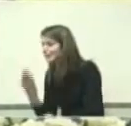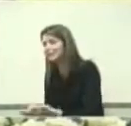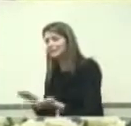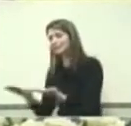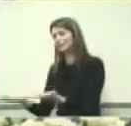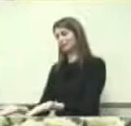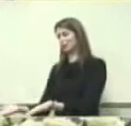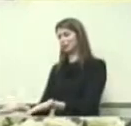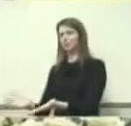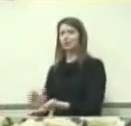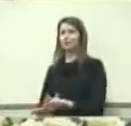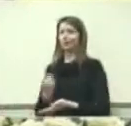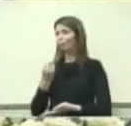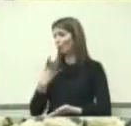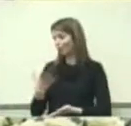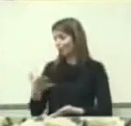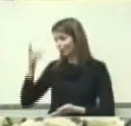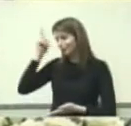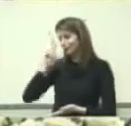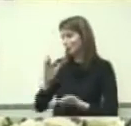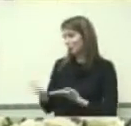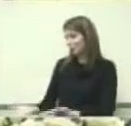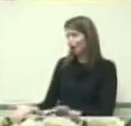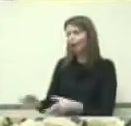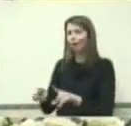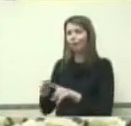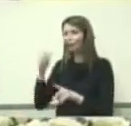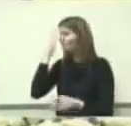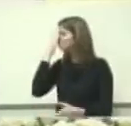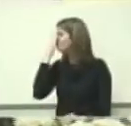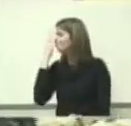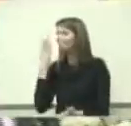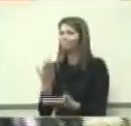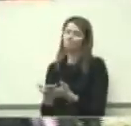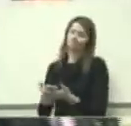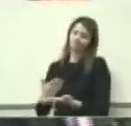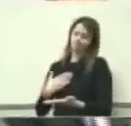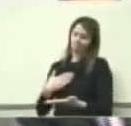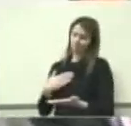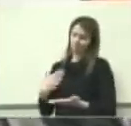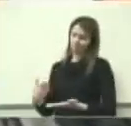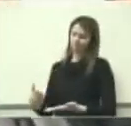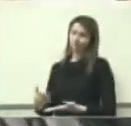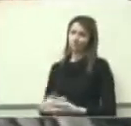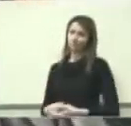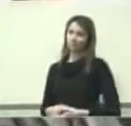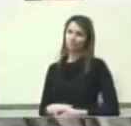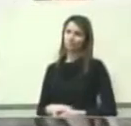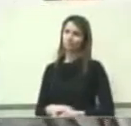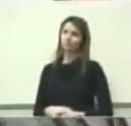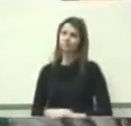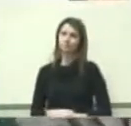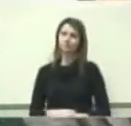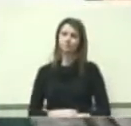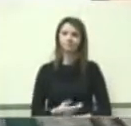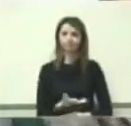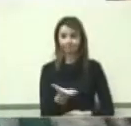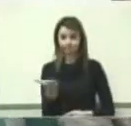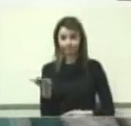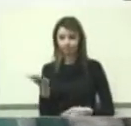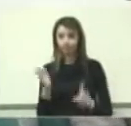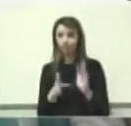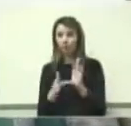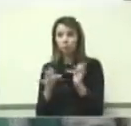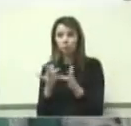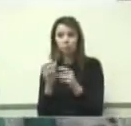S estavas indo tão bem está fazendo tão bem irmãos Jesus